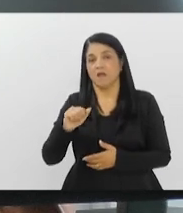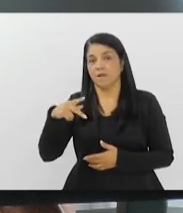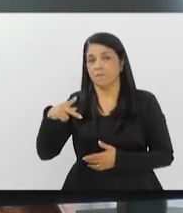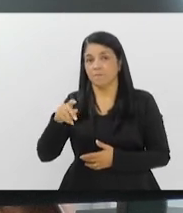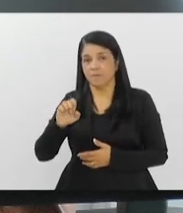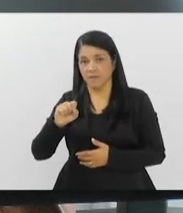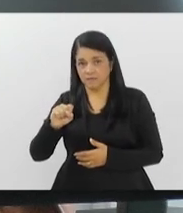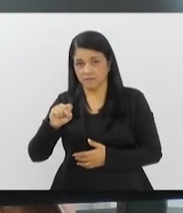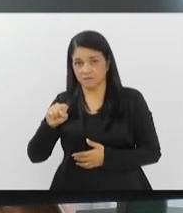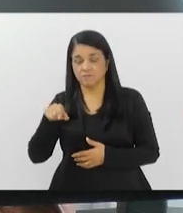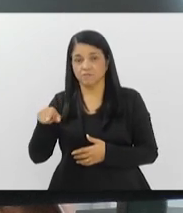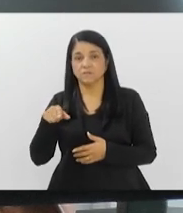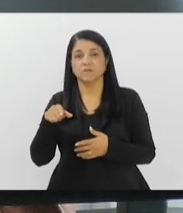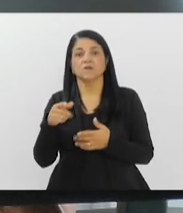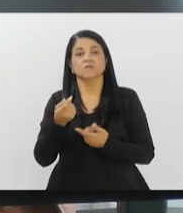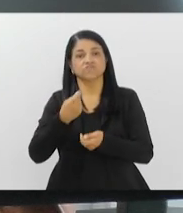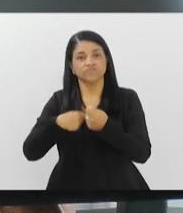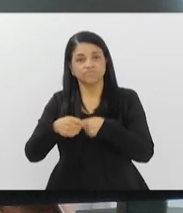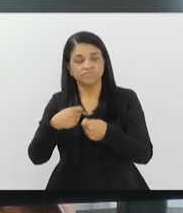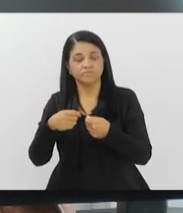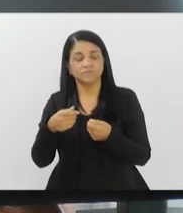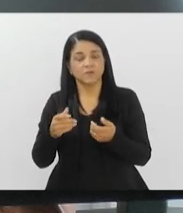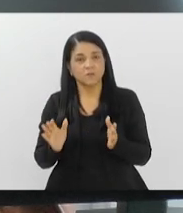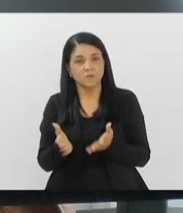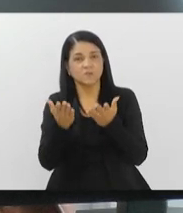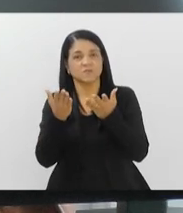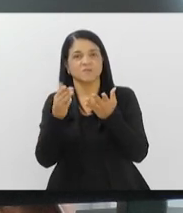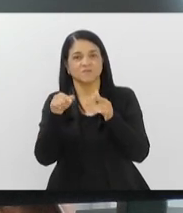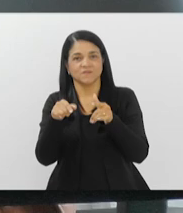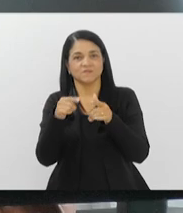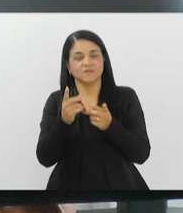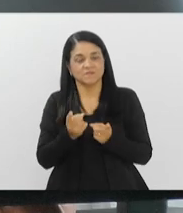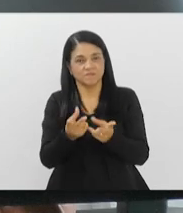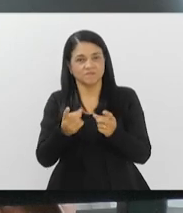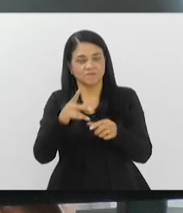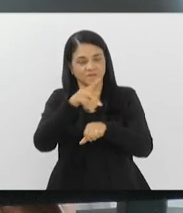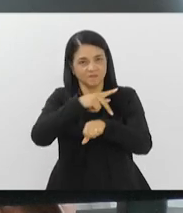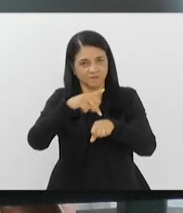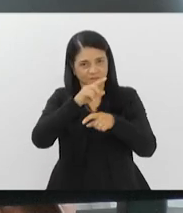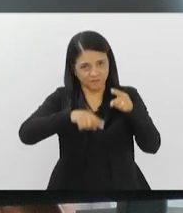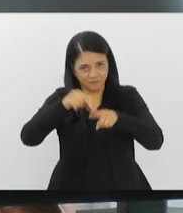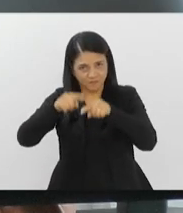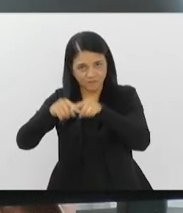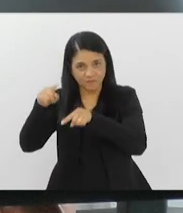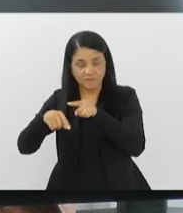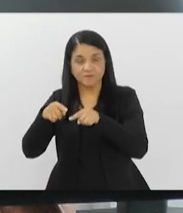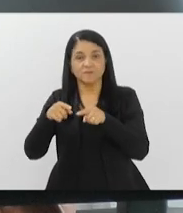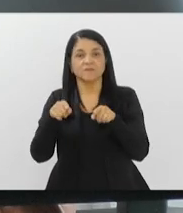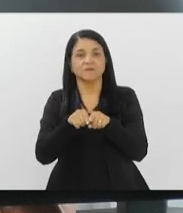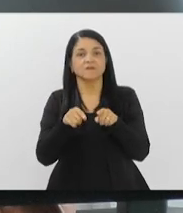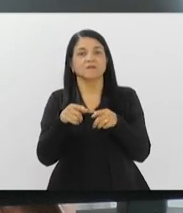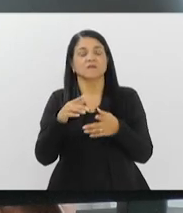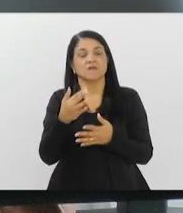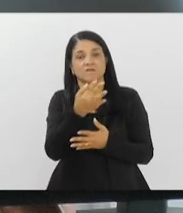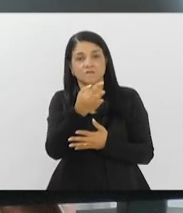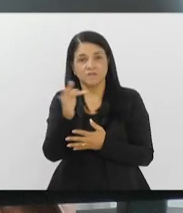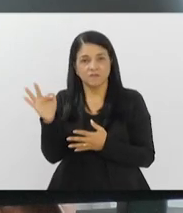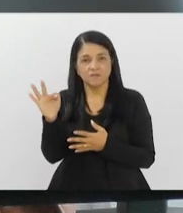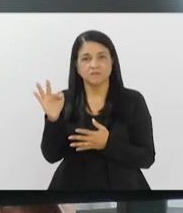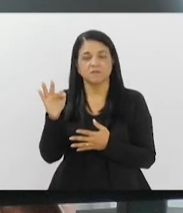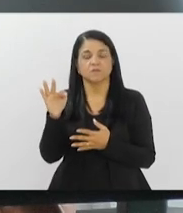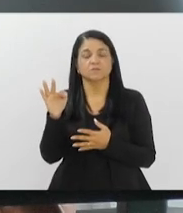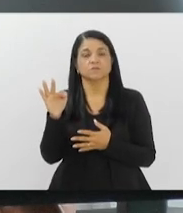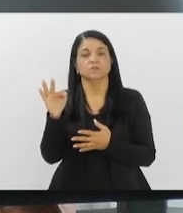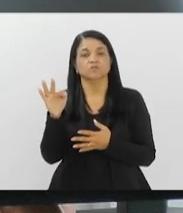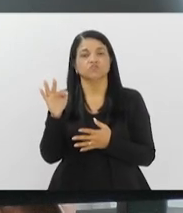Ação de Promoção de Comércio Exterior, promove a exportação, e a federação é um órgão da FEComércio, é um órgão